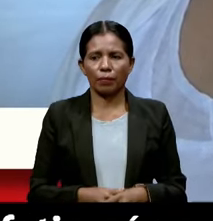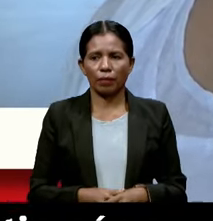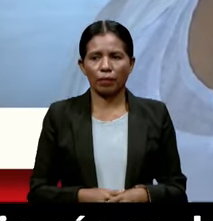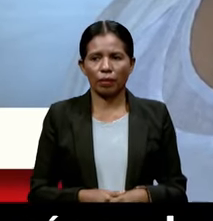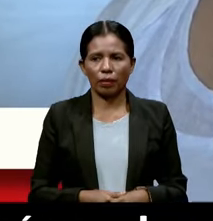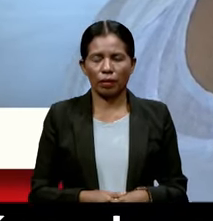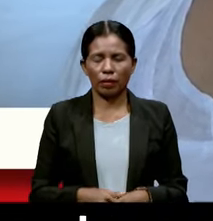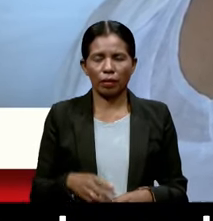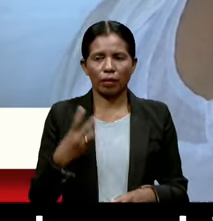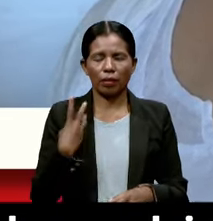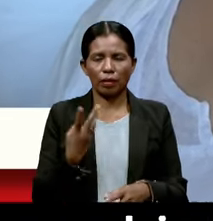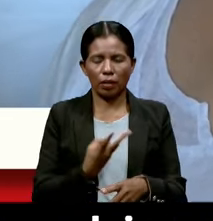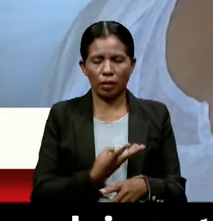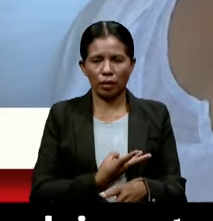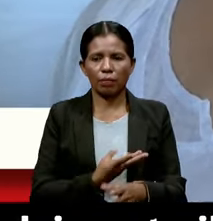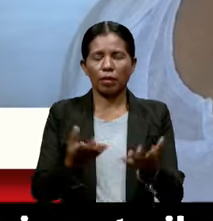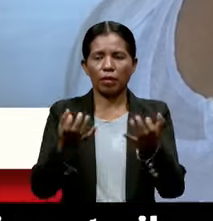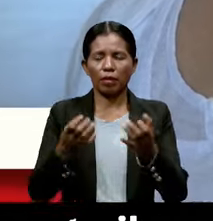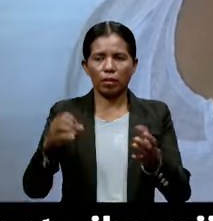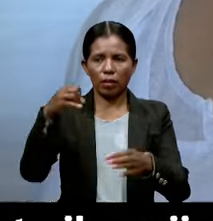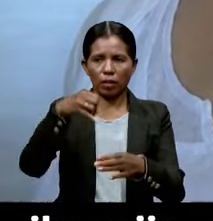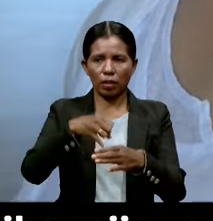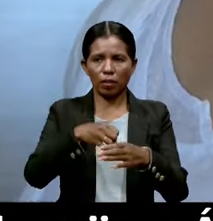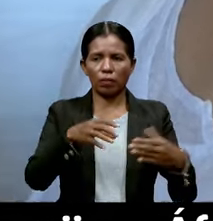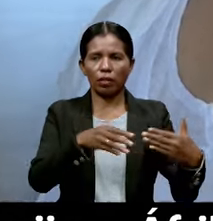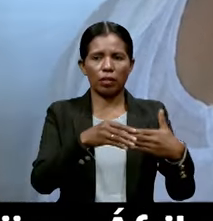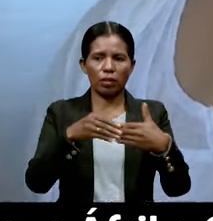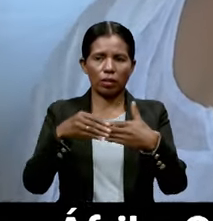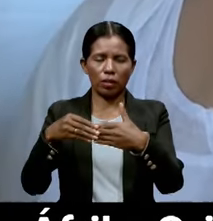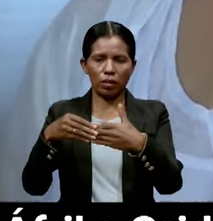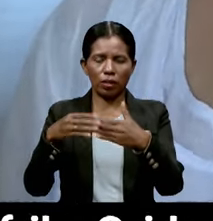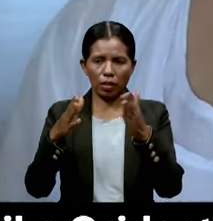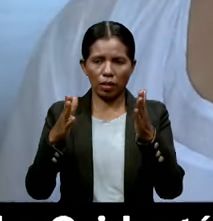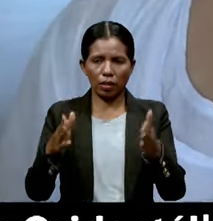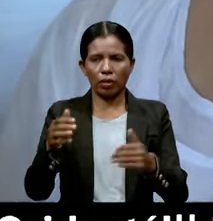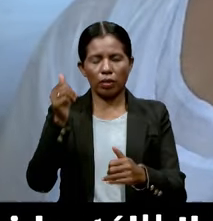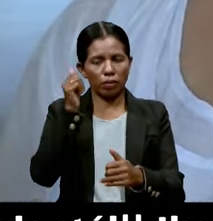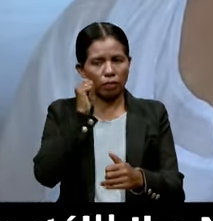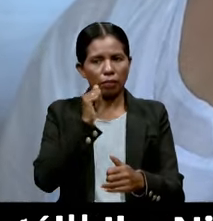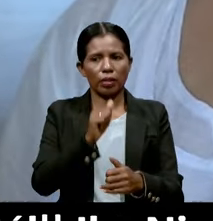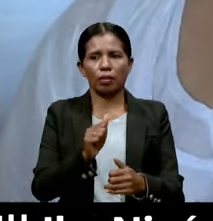1000 Abrahamic, né, inclui liderança feto